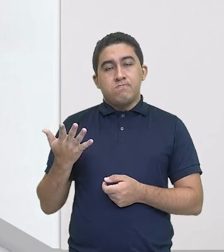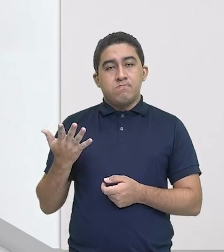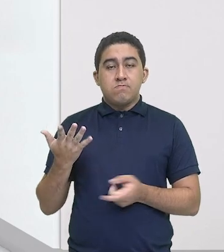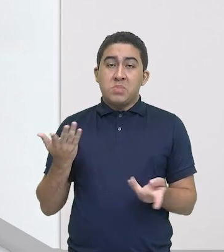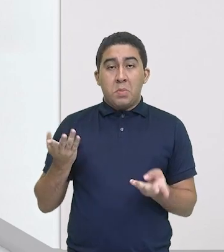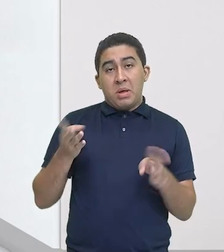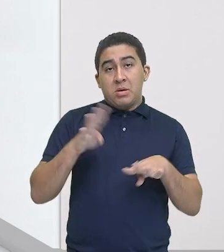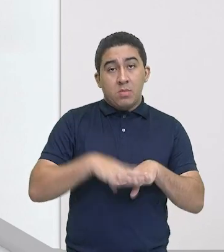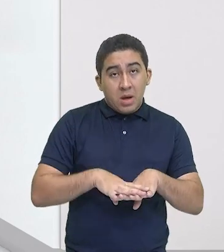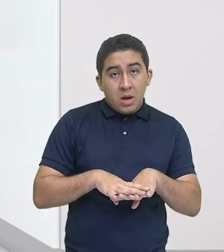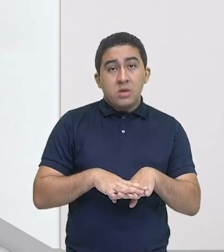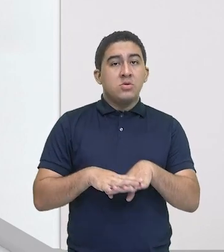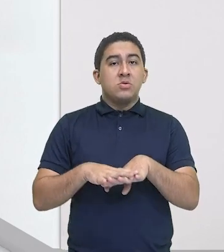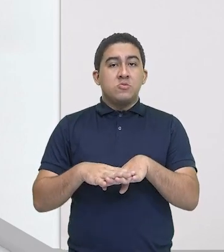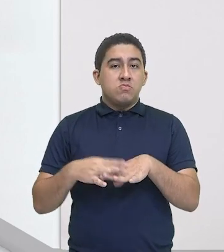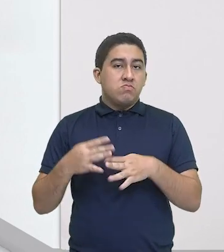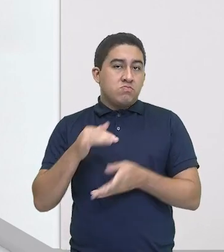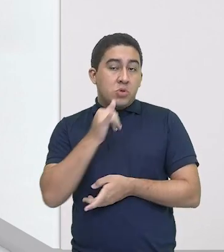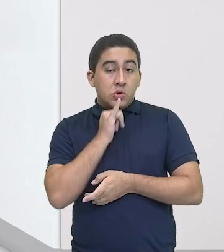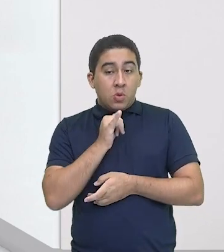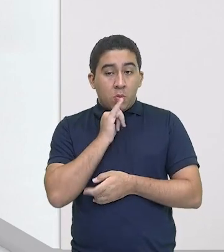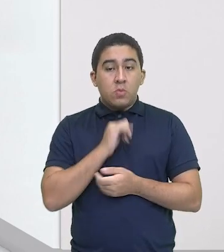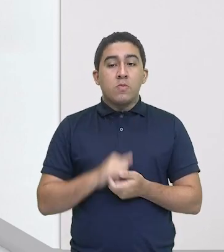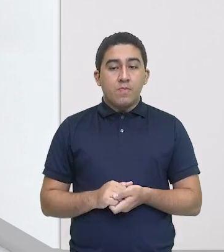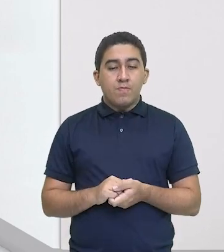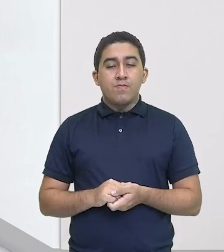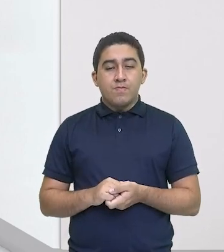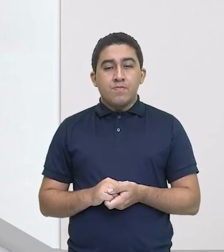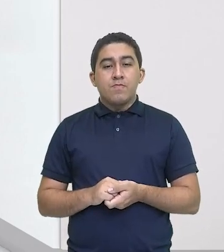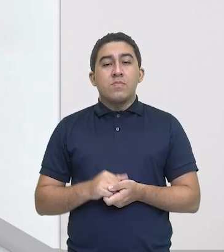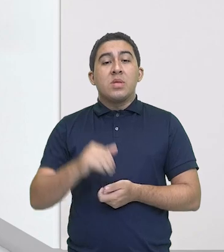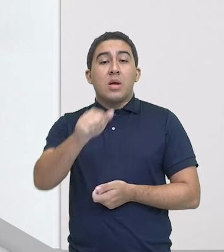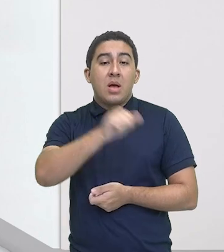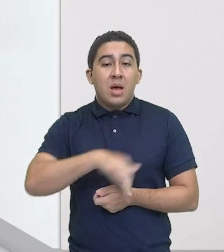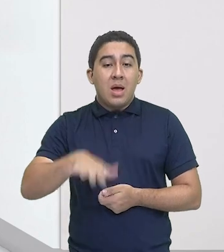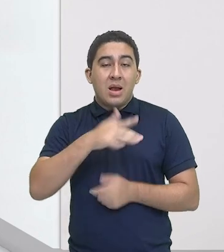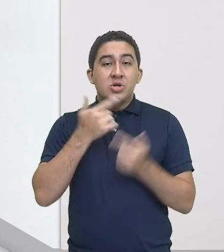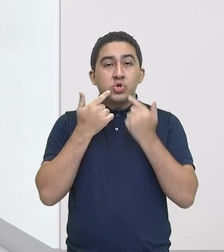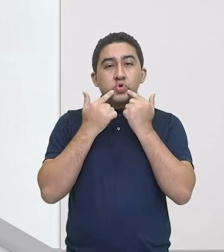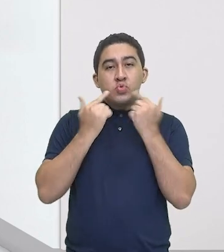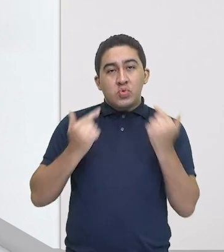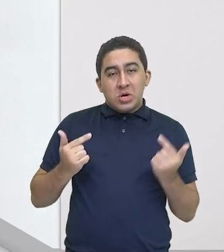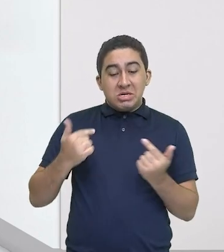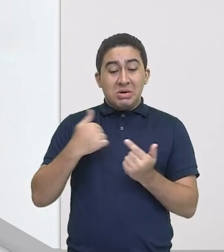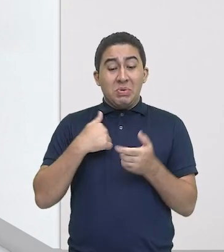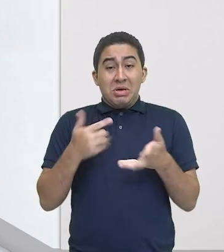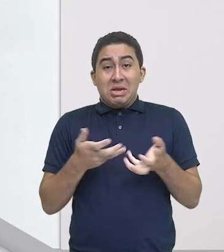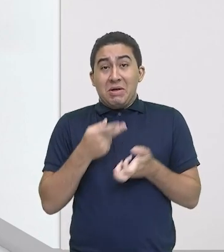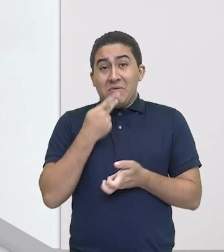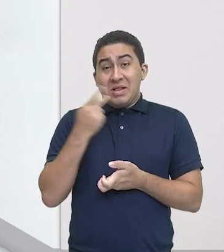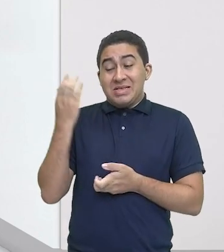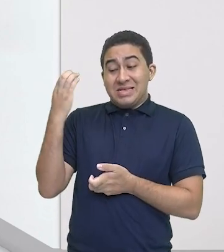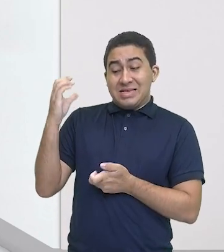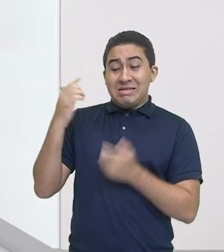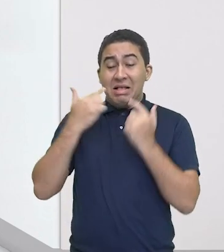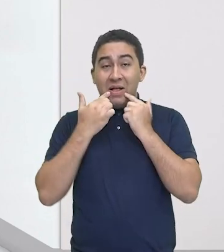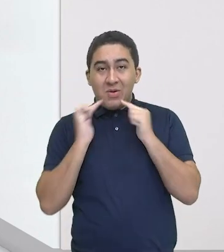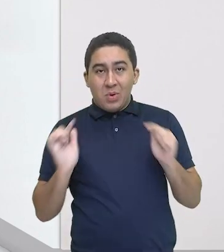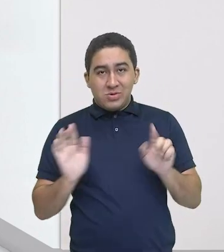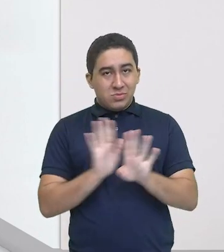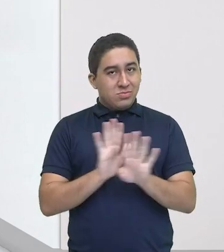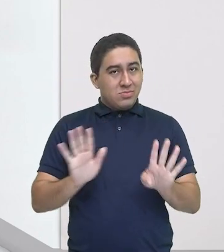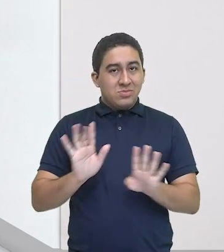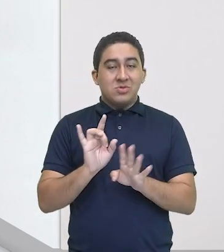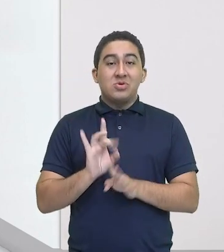da matemática, né? Todos esses da área de linguagens, é que eu queria falar ciências de linguagens, mas apenas